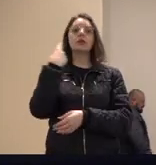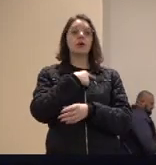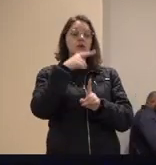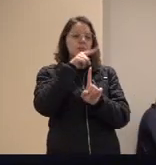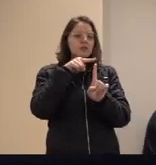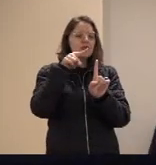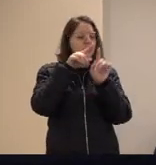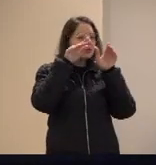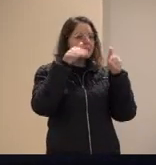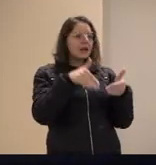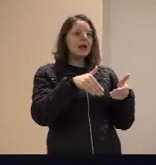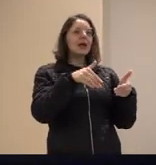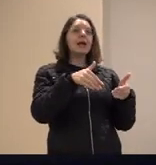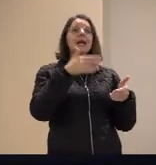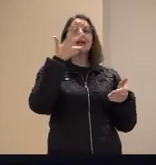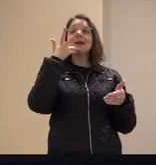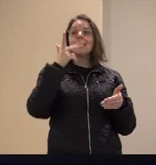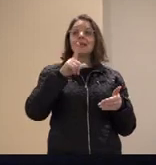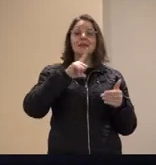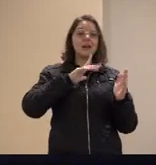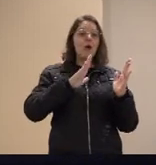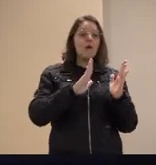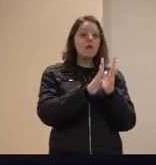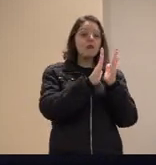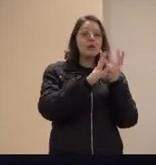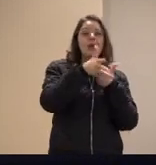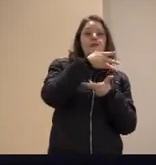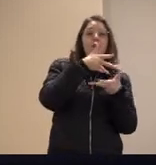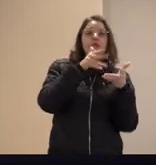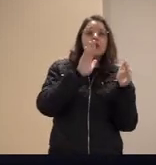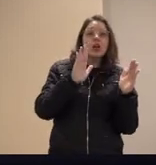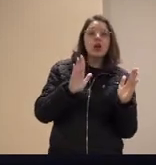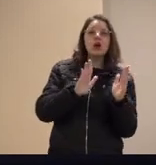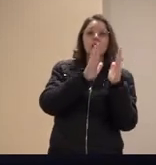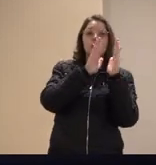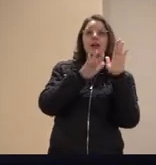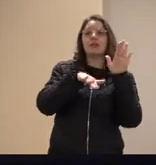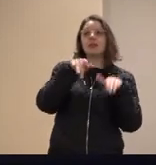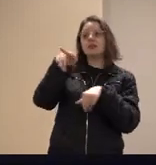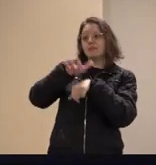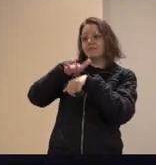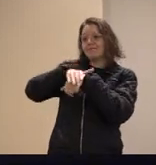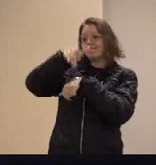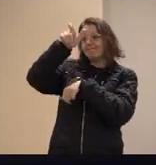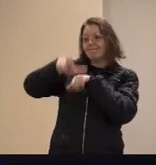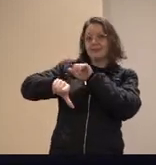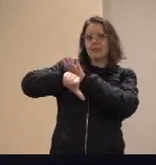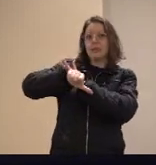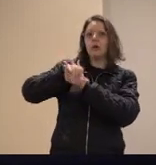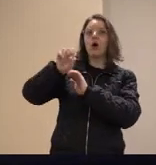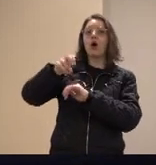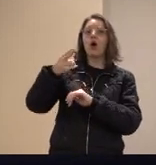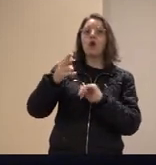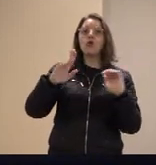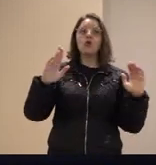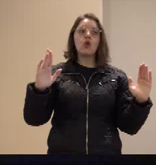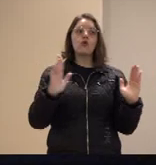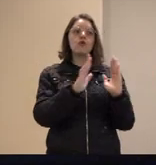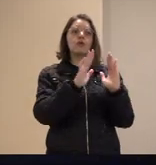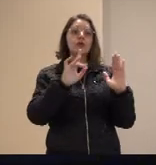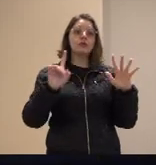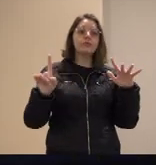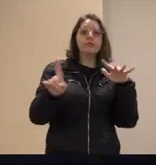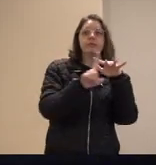conflito, envolvidos diretamente no conflito, quando autonomamente cometem um delito, ou colocados num conflito quando